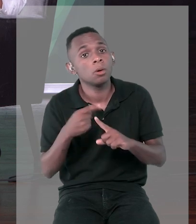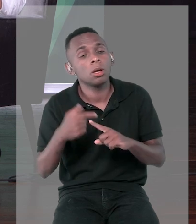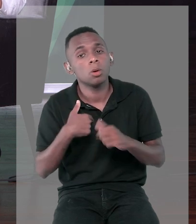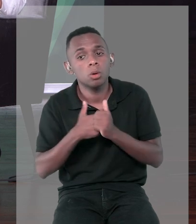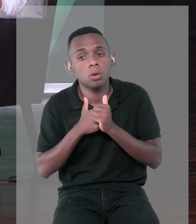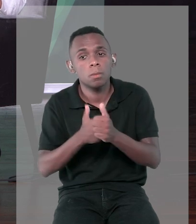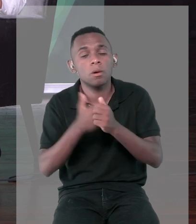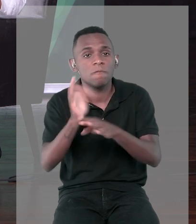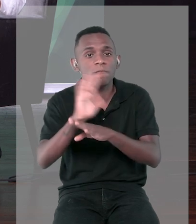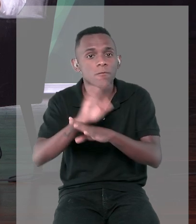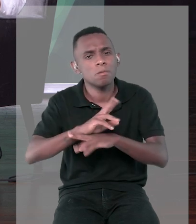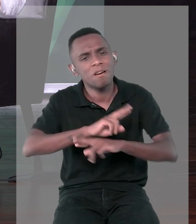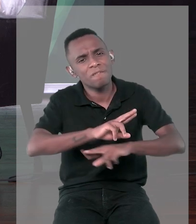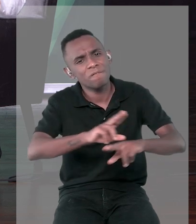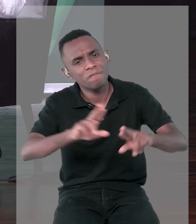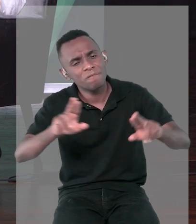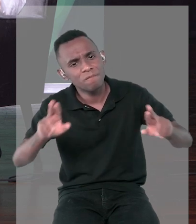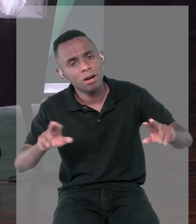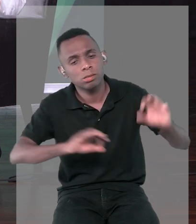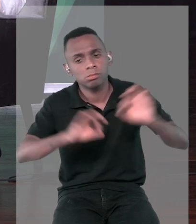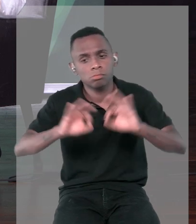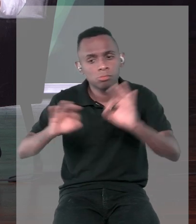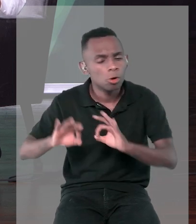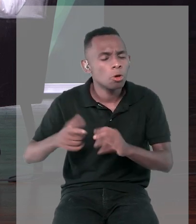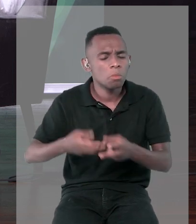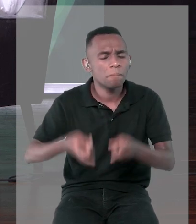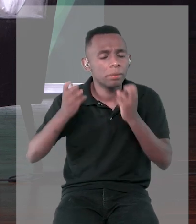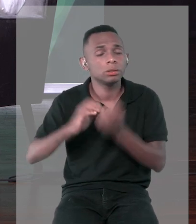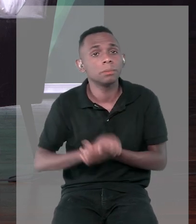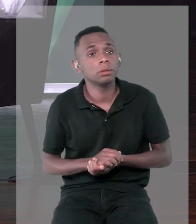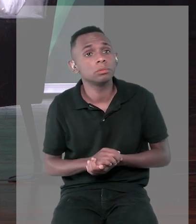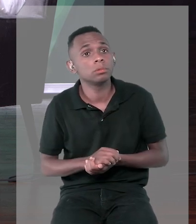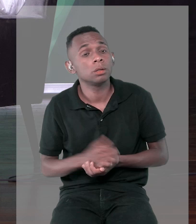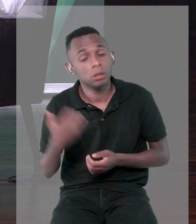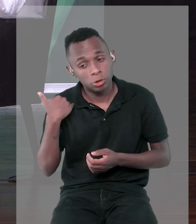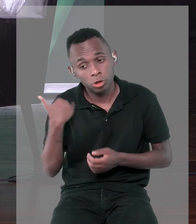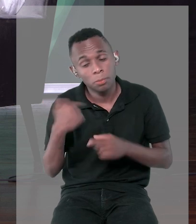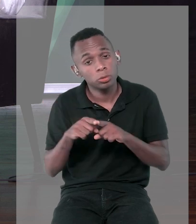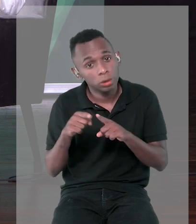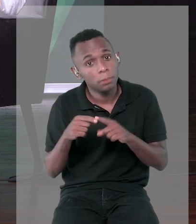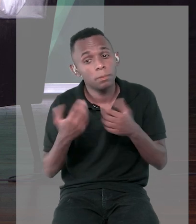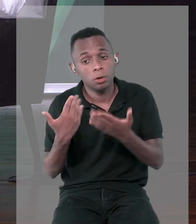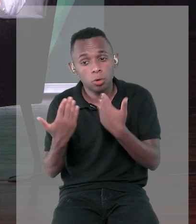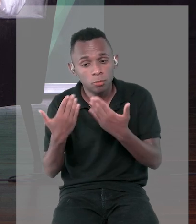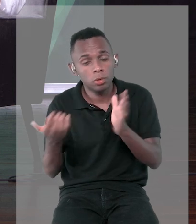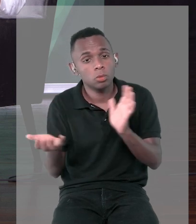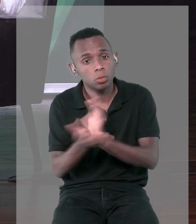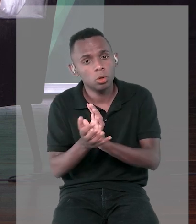eu acompanhei esse filme, eu vi várias vezes enquanto ele estava sendo montado. E ele me chamou também para conversar com a